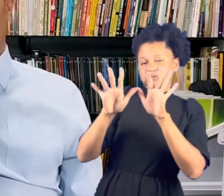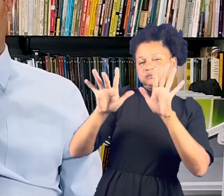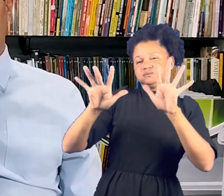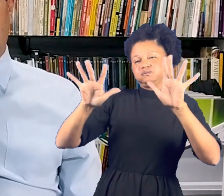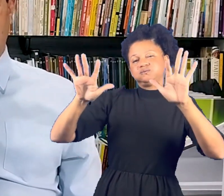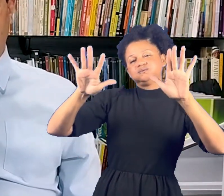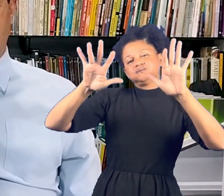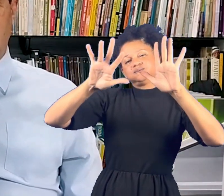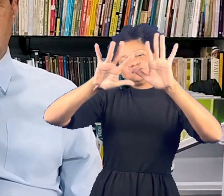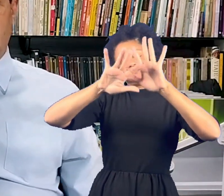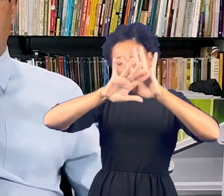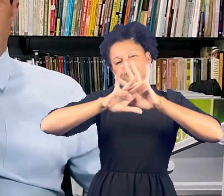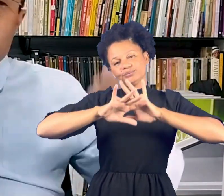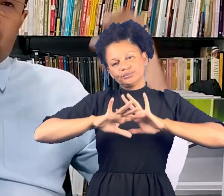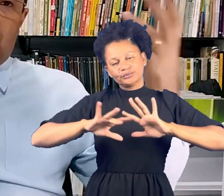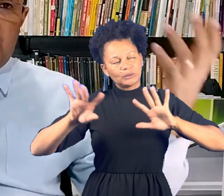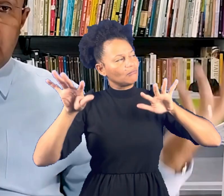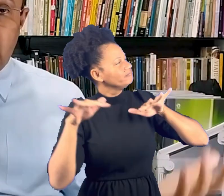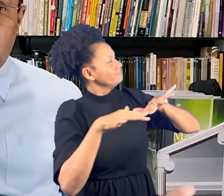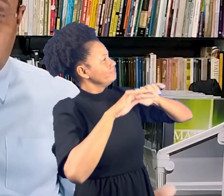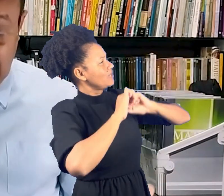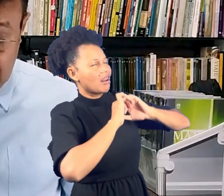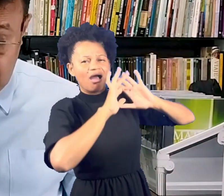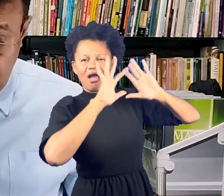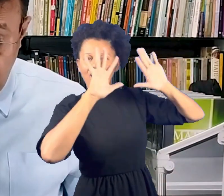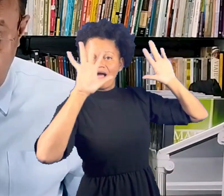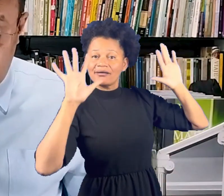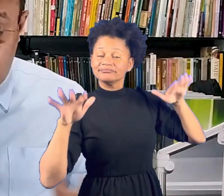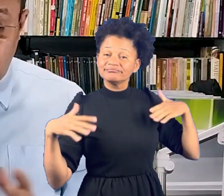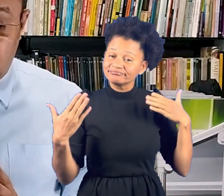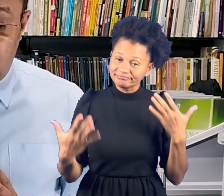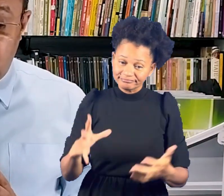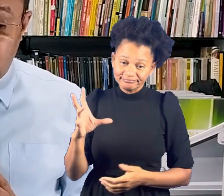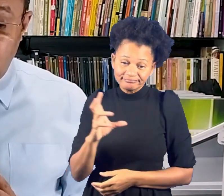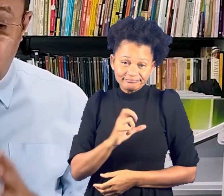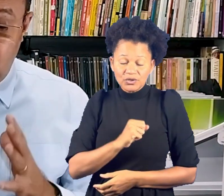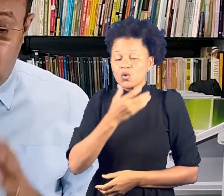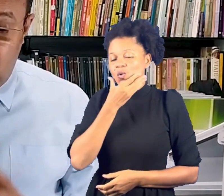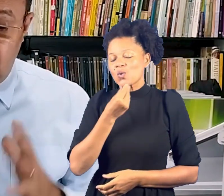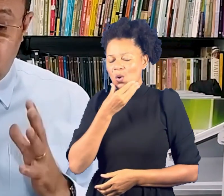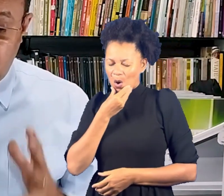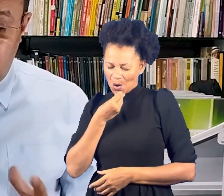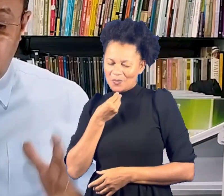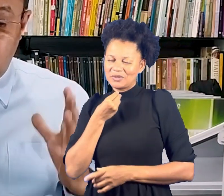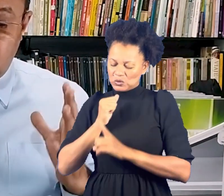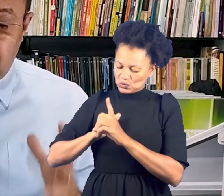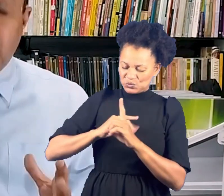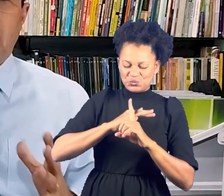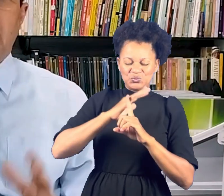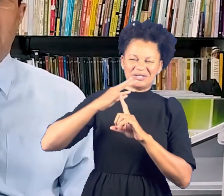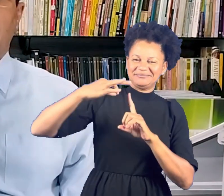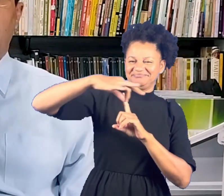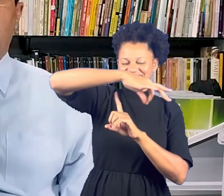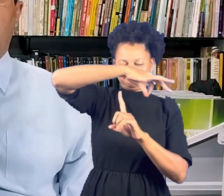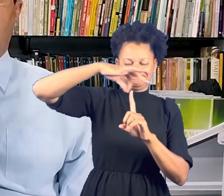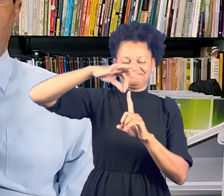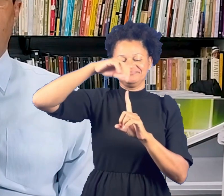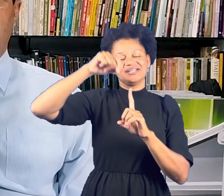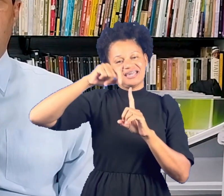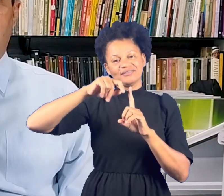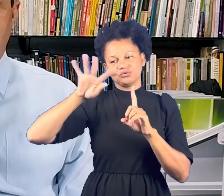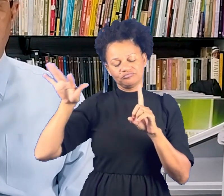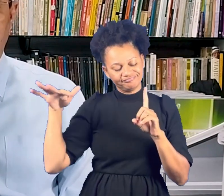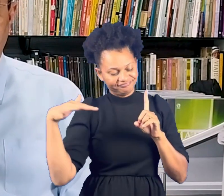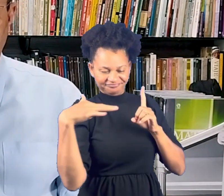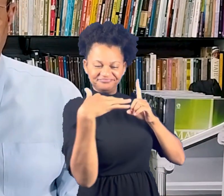a sua luminosidade faz com que ela se destaque. Então, meus queridos, um homem cheio do Espírito Santo é